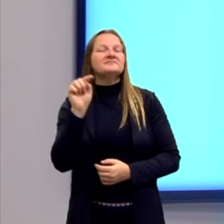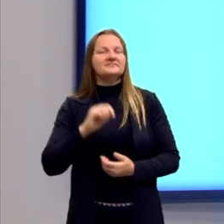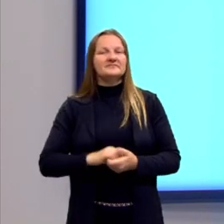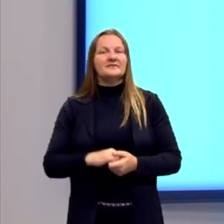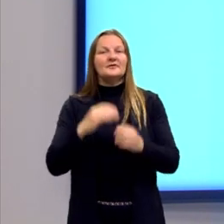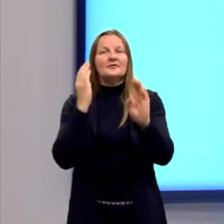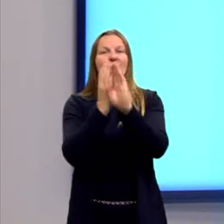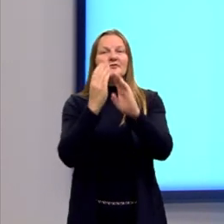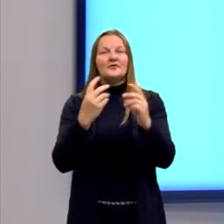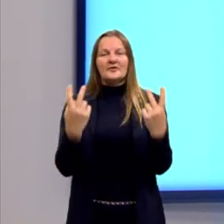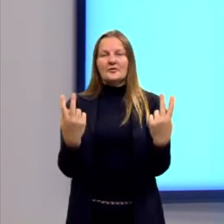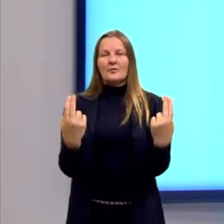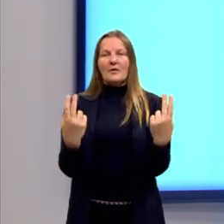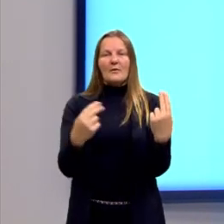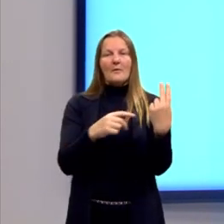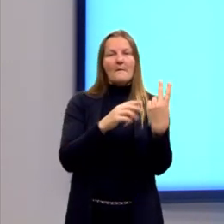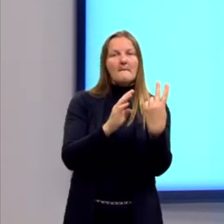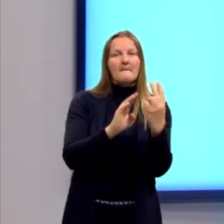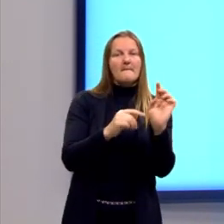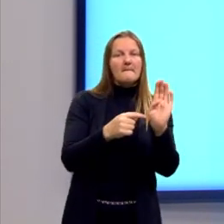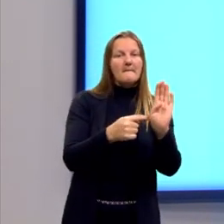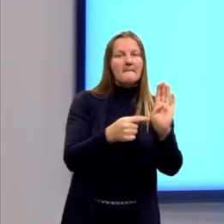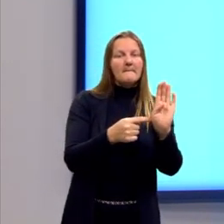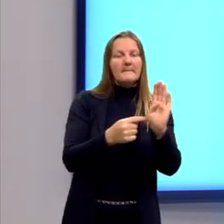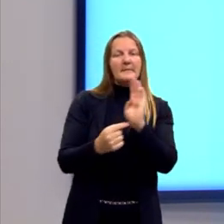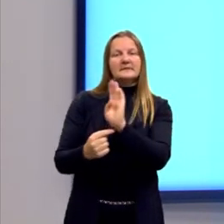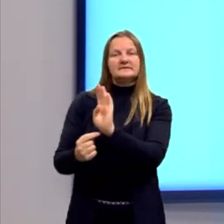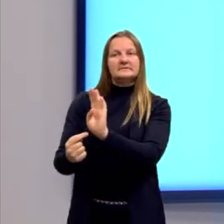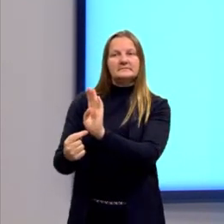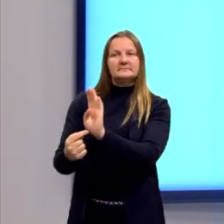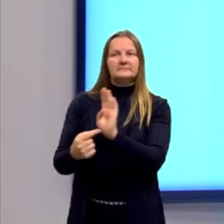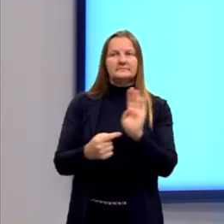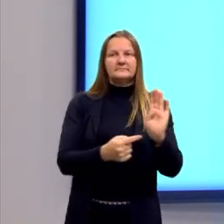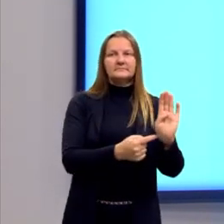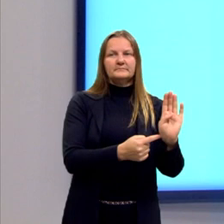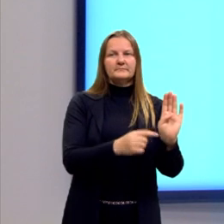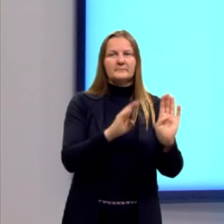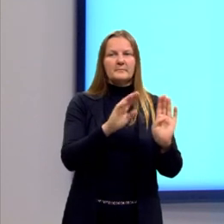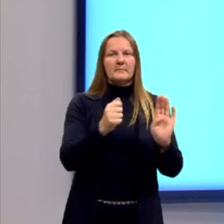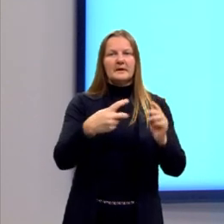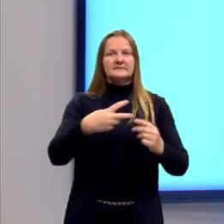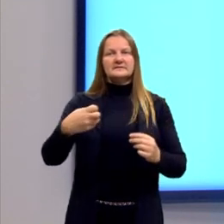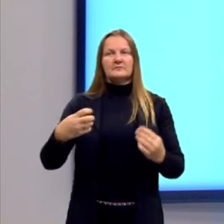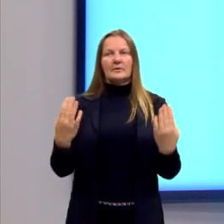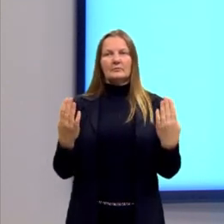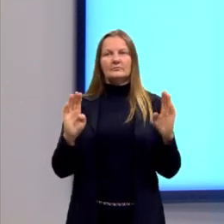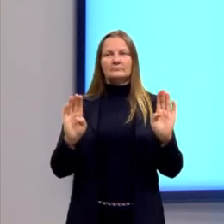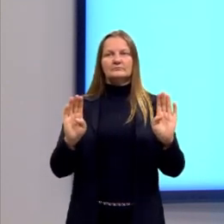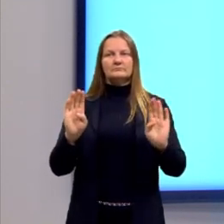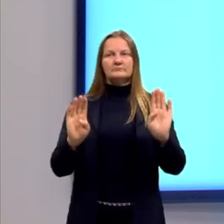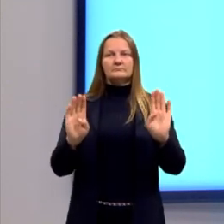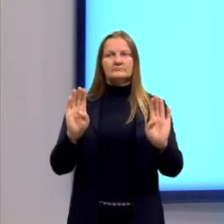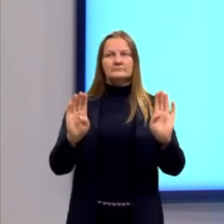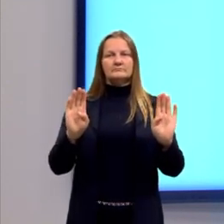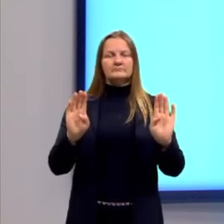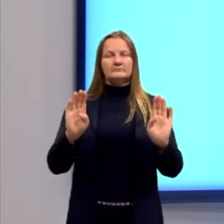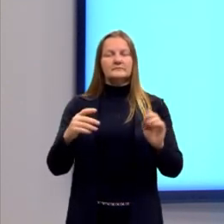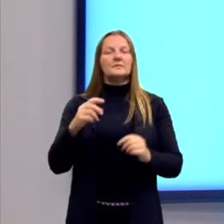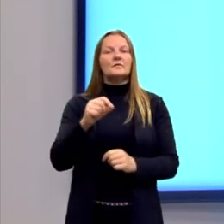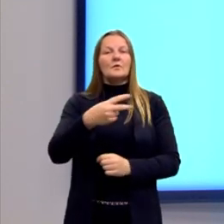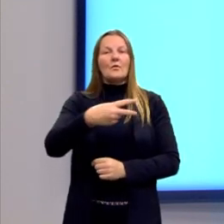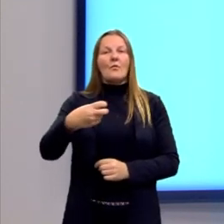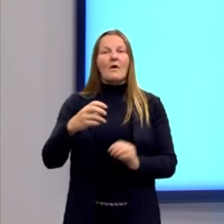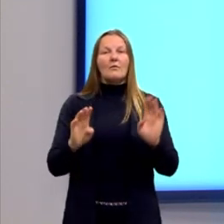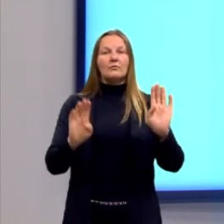Chegamos em mesmas bases agora o que que nós precisamos pensar trata-se de uma